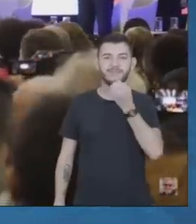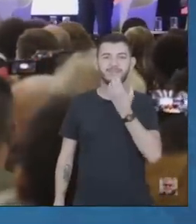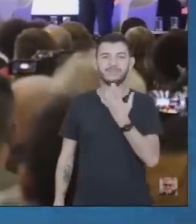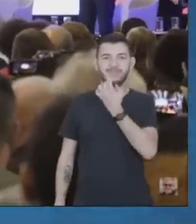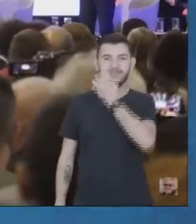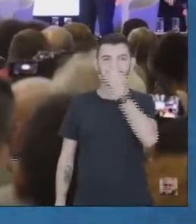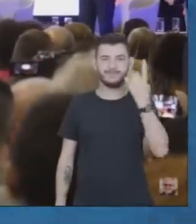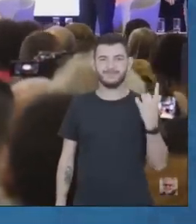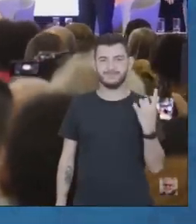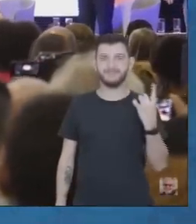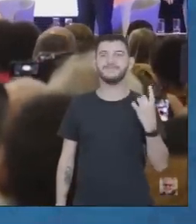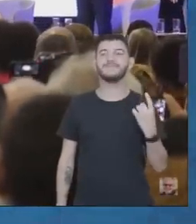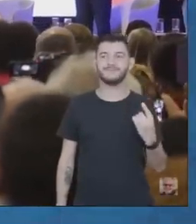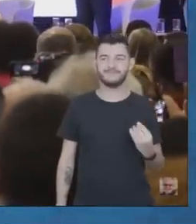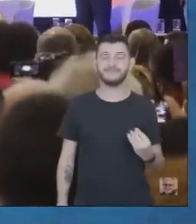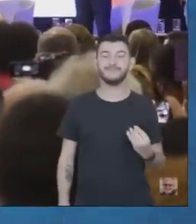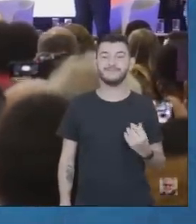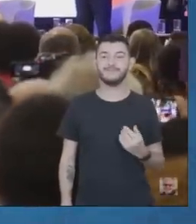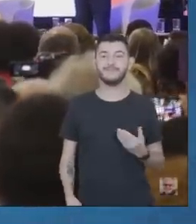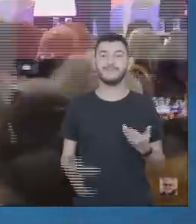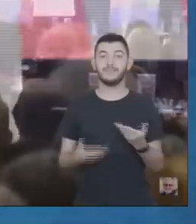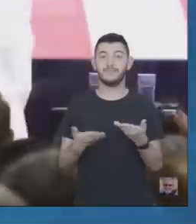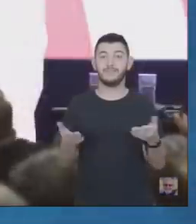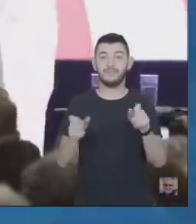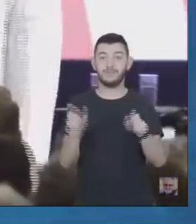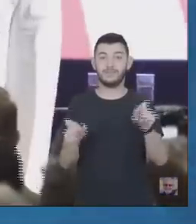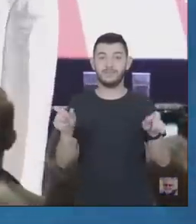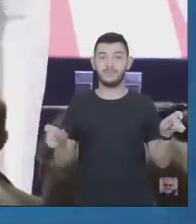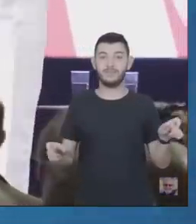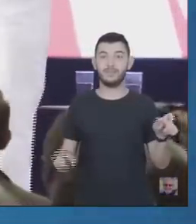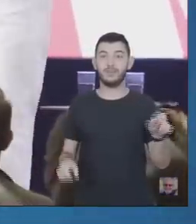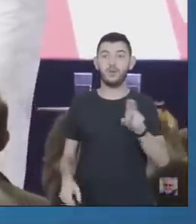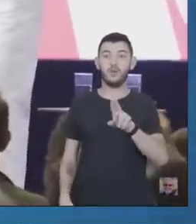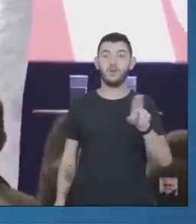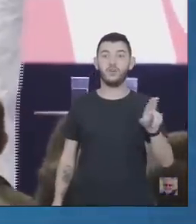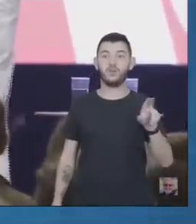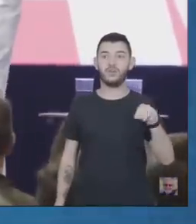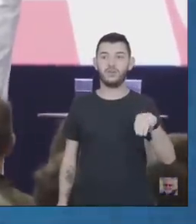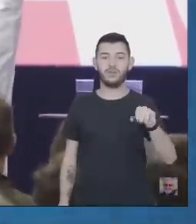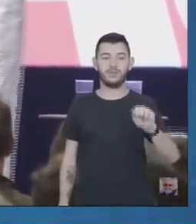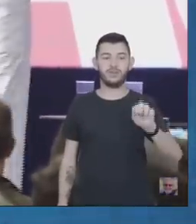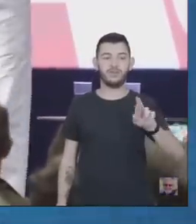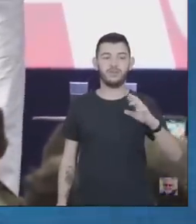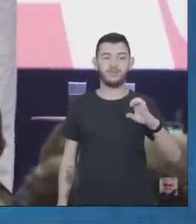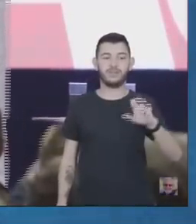Queria só fazer uma pequena correção. O nome é Marcelo Freixo, tá? Não é Freire, não. É Freixo.